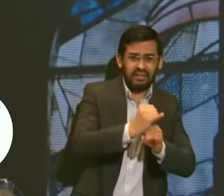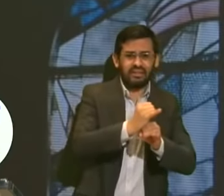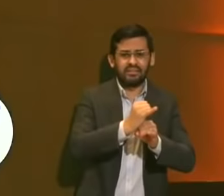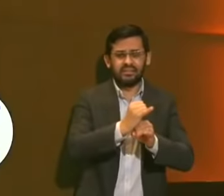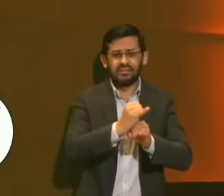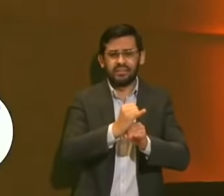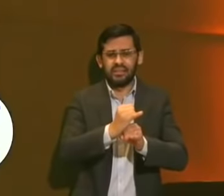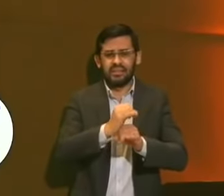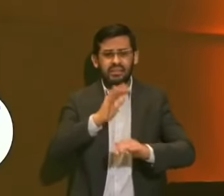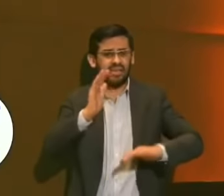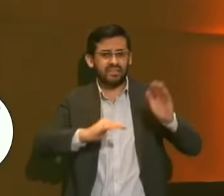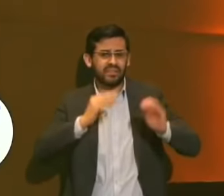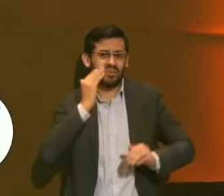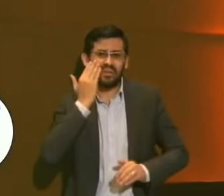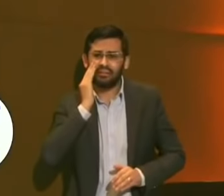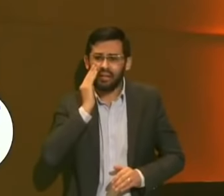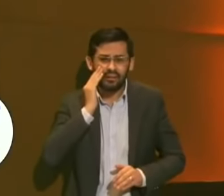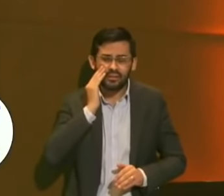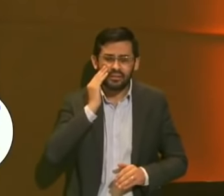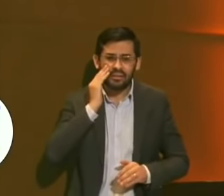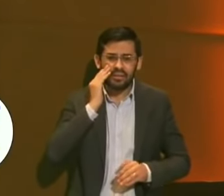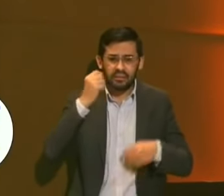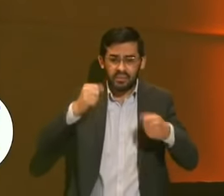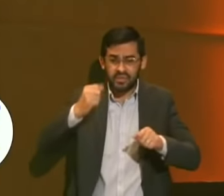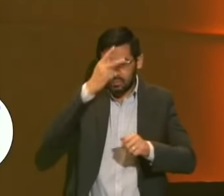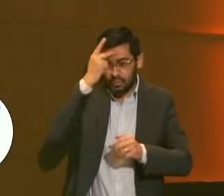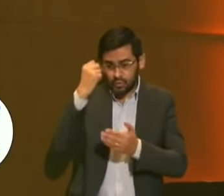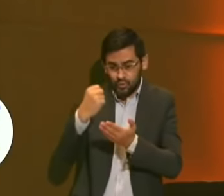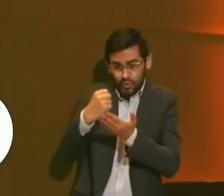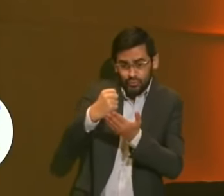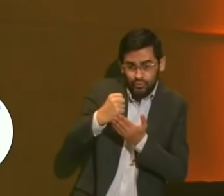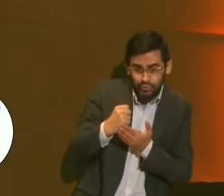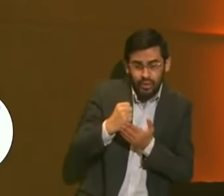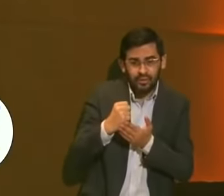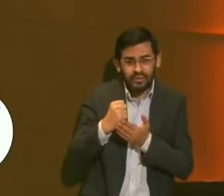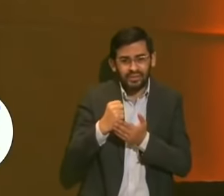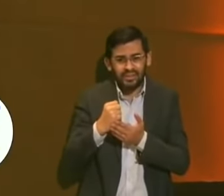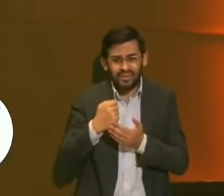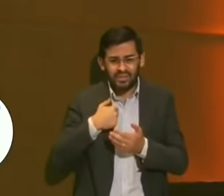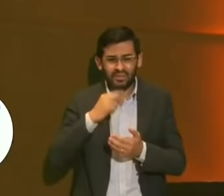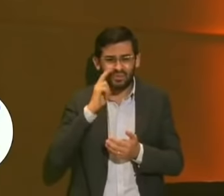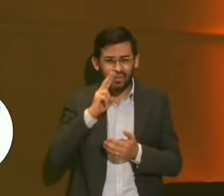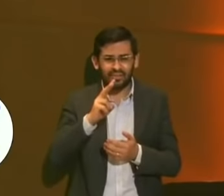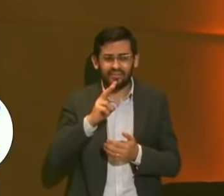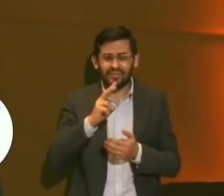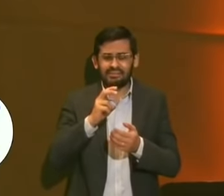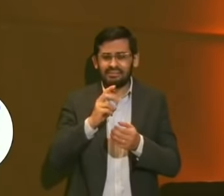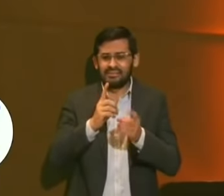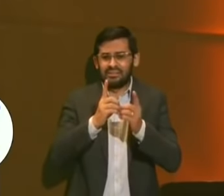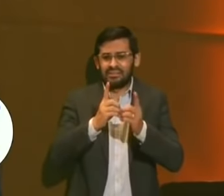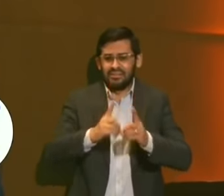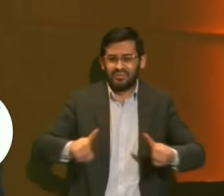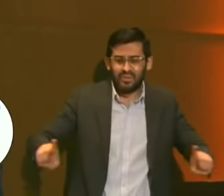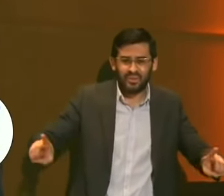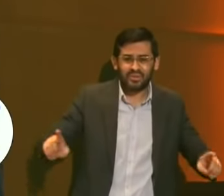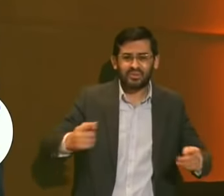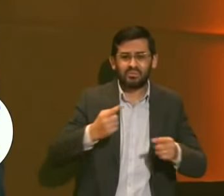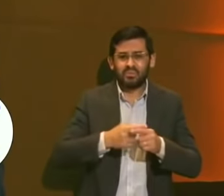E não entendem que precisam de alguém para acompanhá-los, para serem libertos. Eu já vi casamentos desfeitos por causa